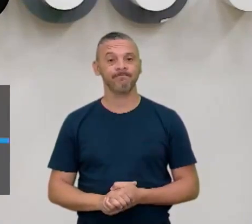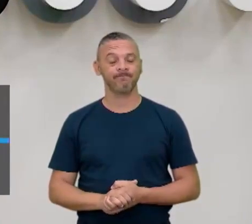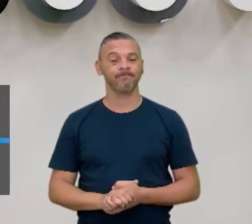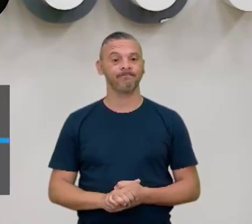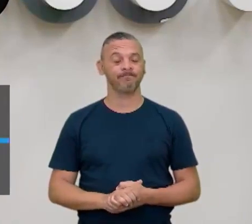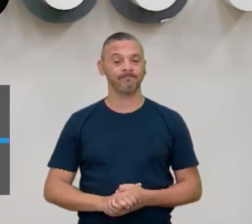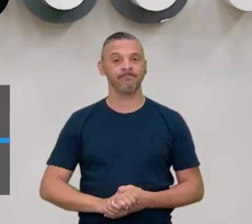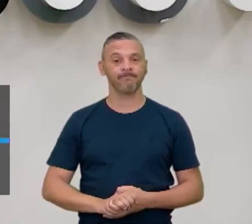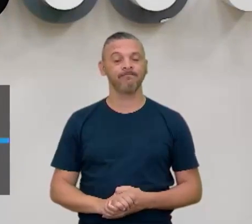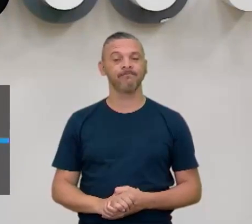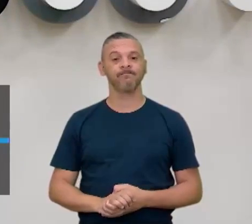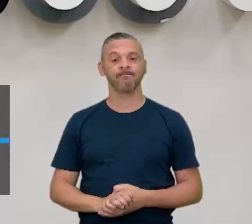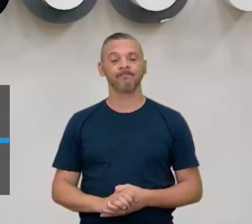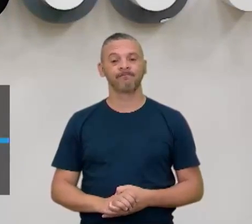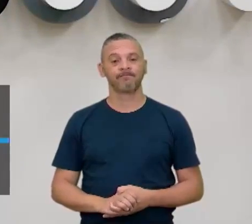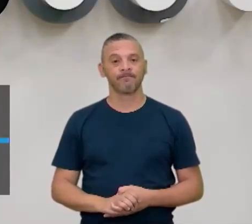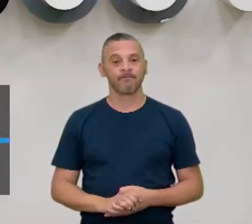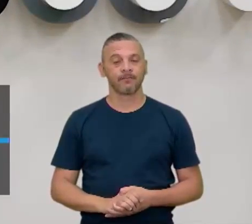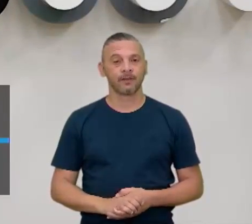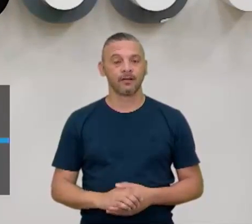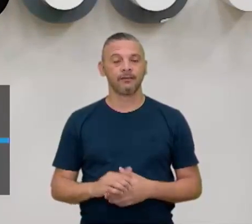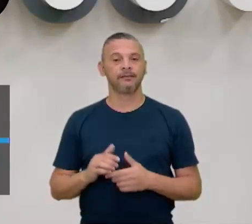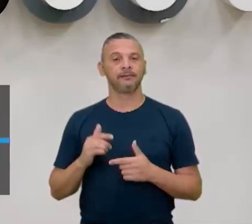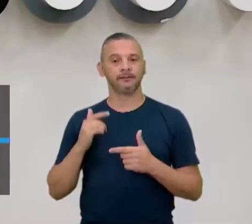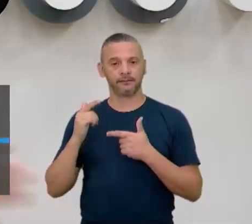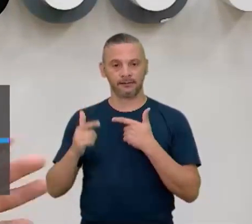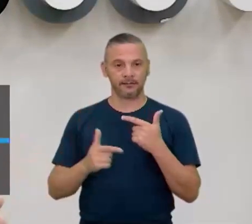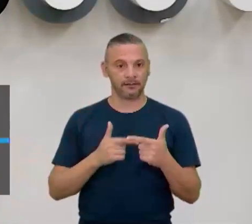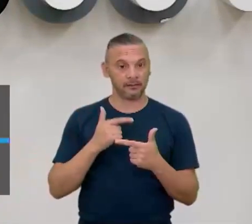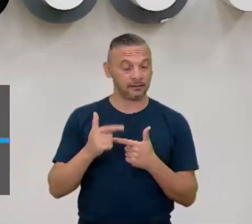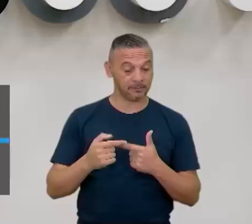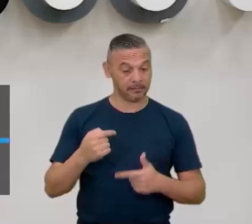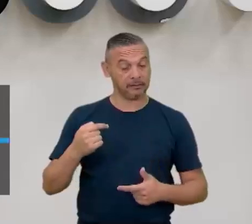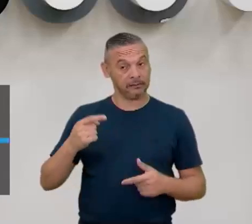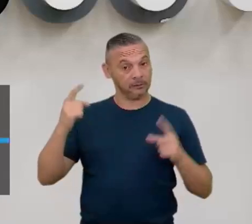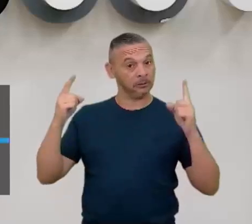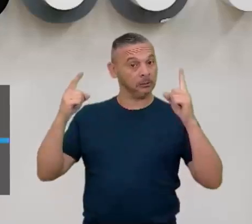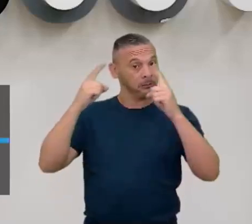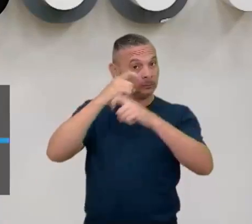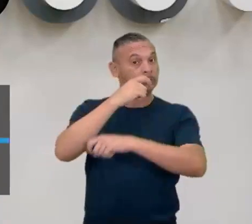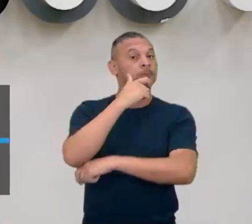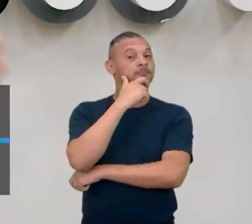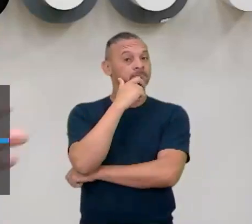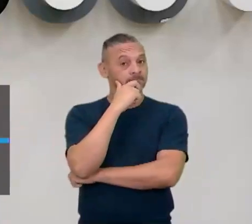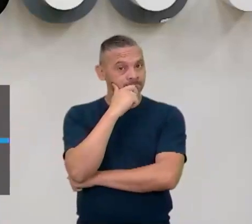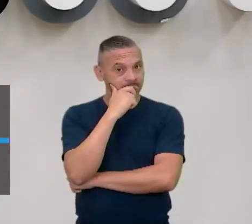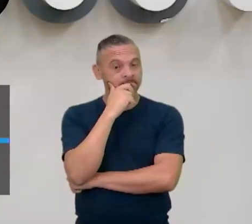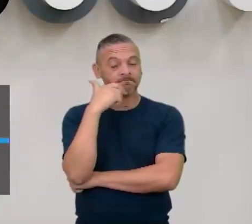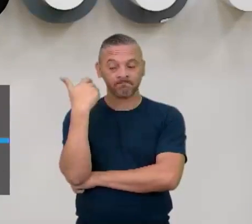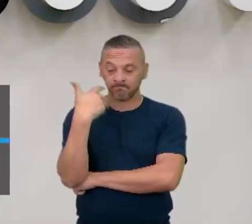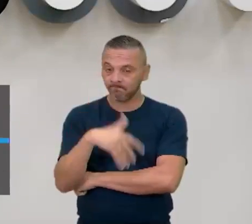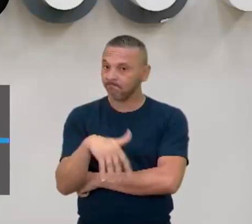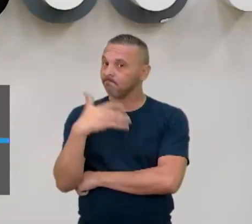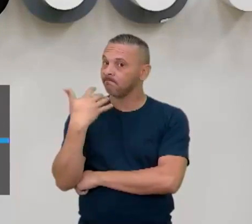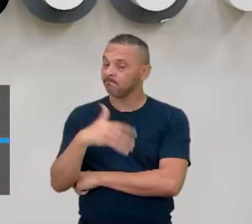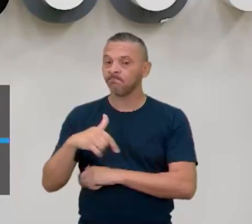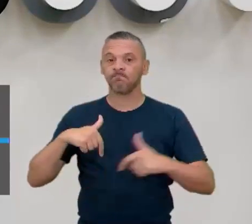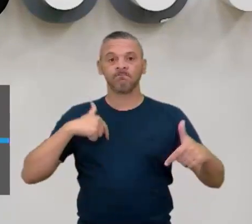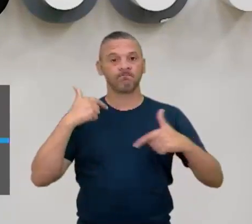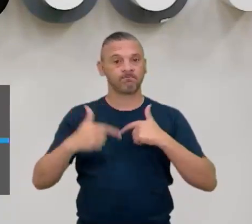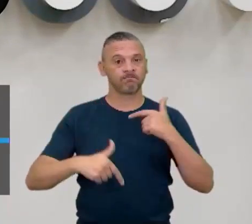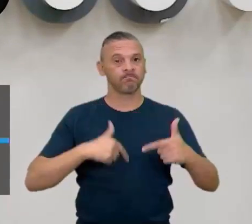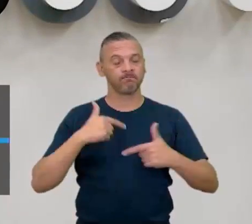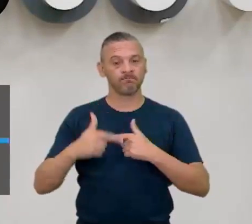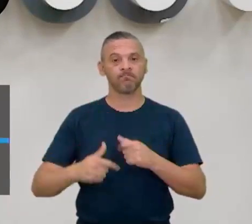que esse trabalho foi um trabalho mais desafiador que eu já tive. Assim, se eu for pensar em trabalhos.